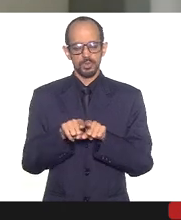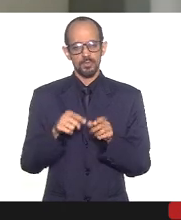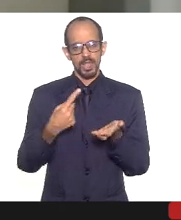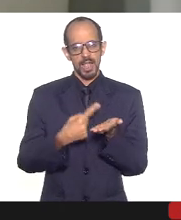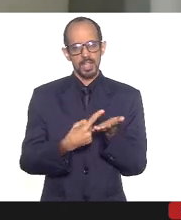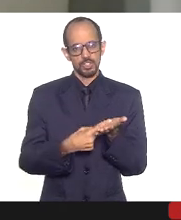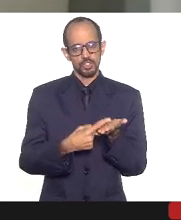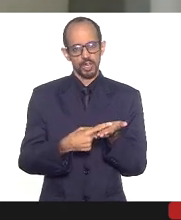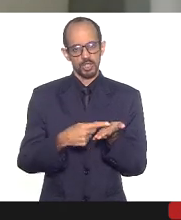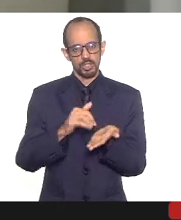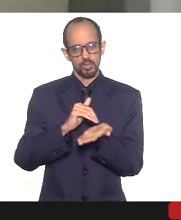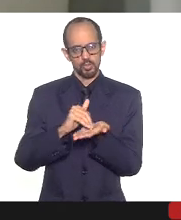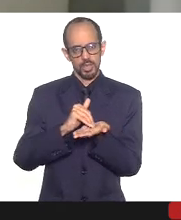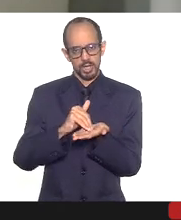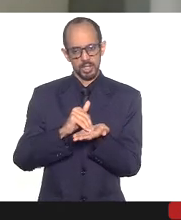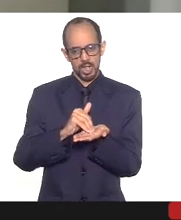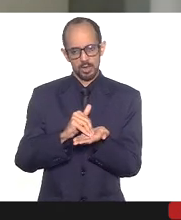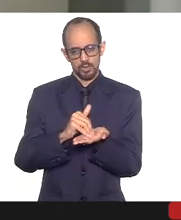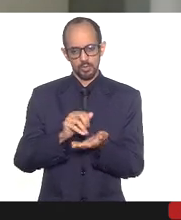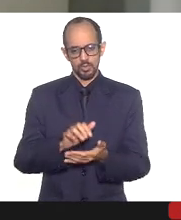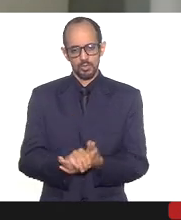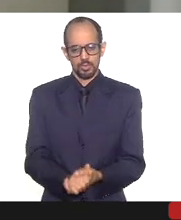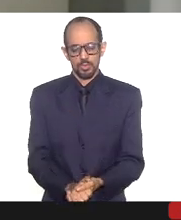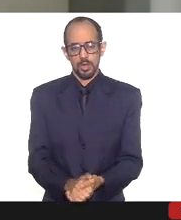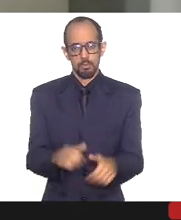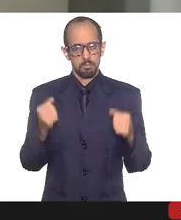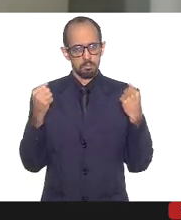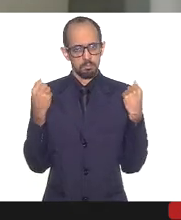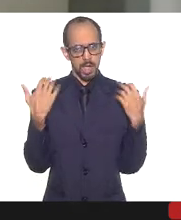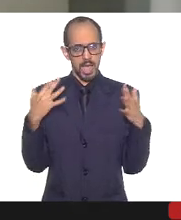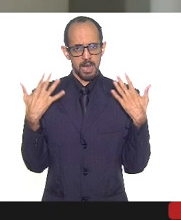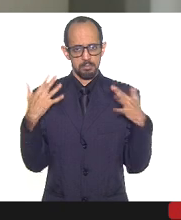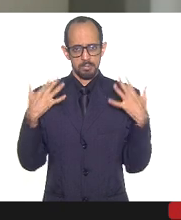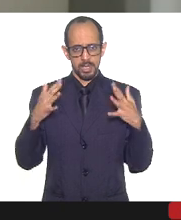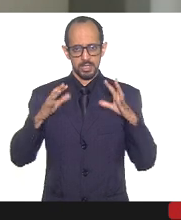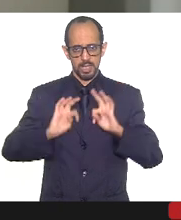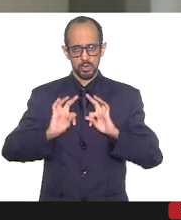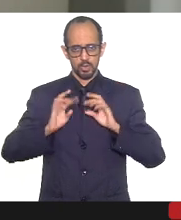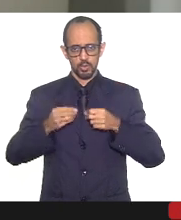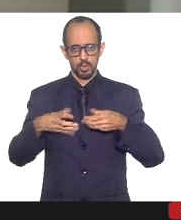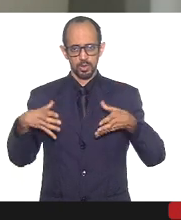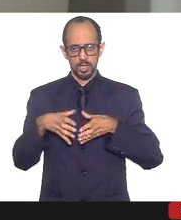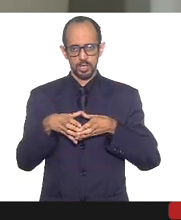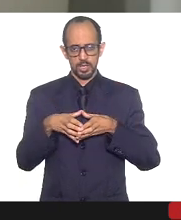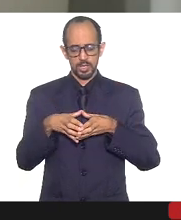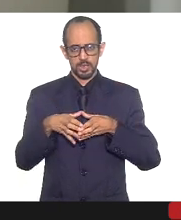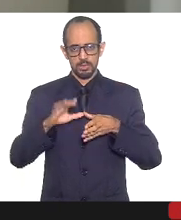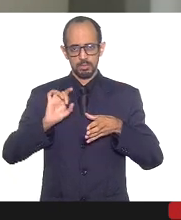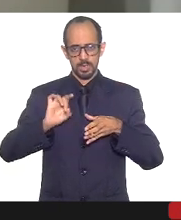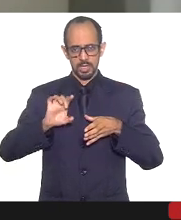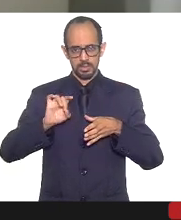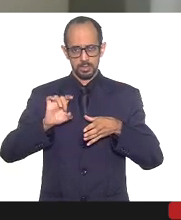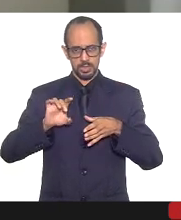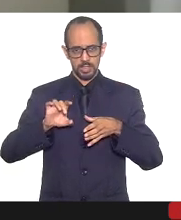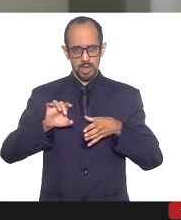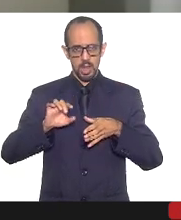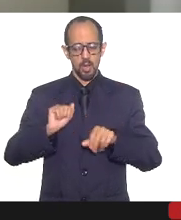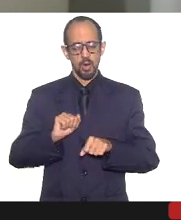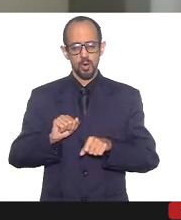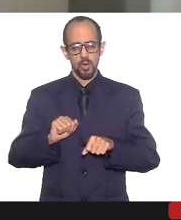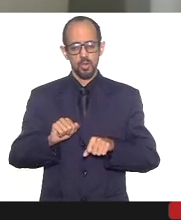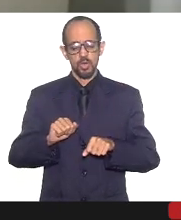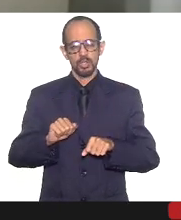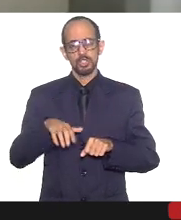secretário. Então, o painel está... Quero aqui parabenizar a equipe da Subsecretaria Executiva, que há 8 meses